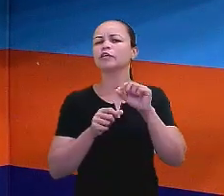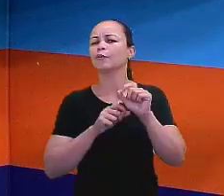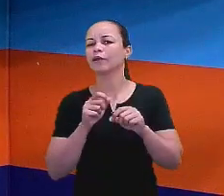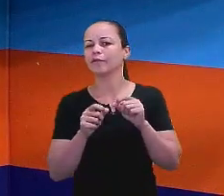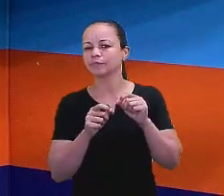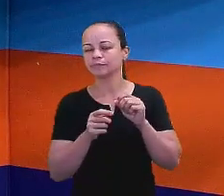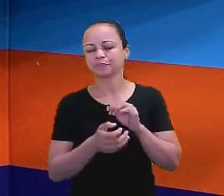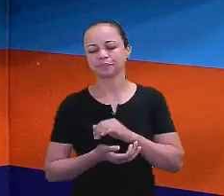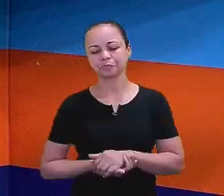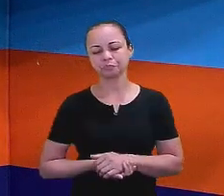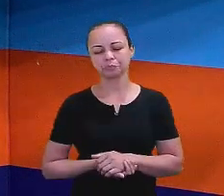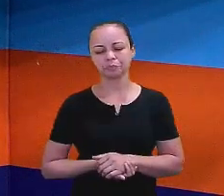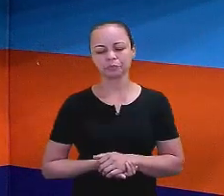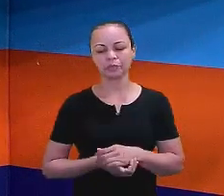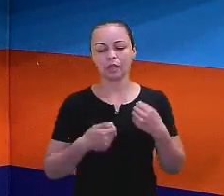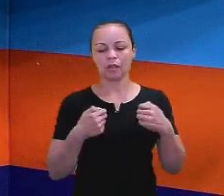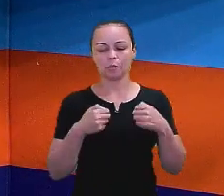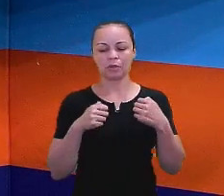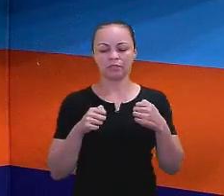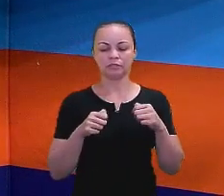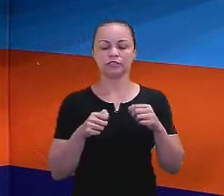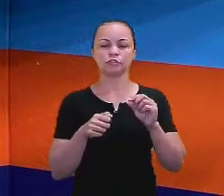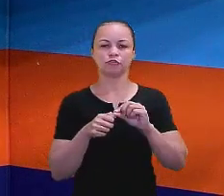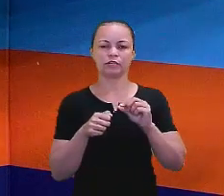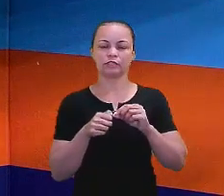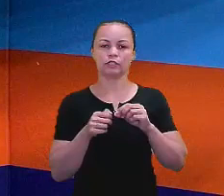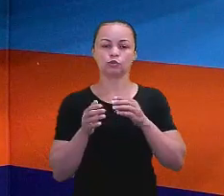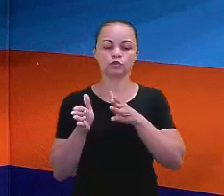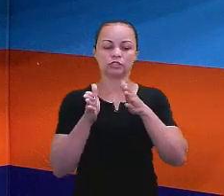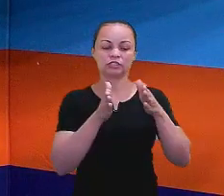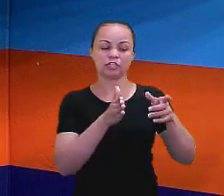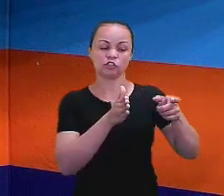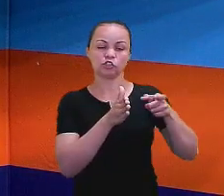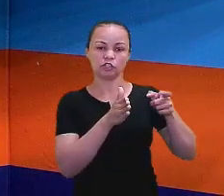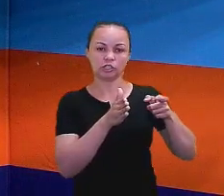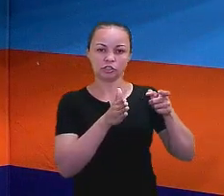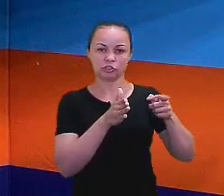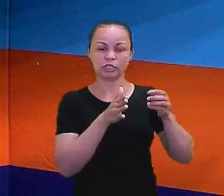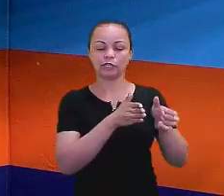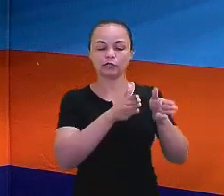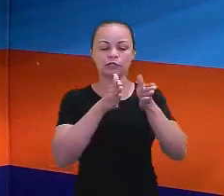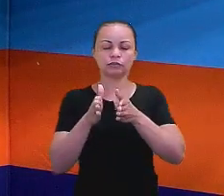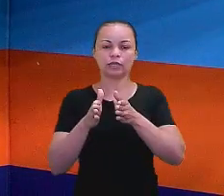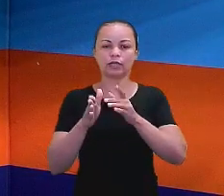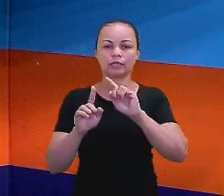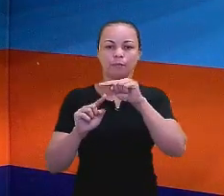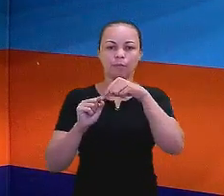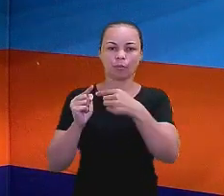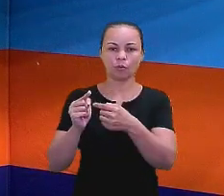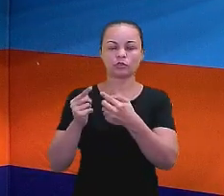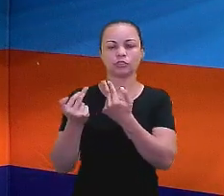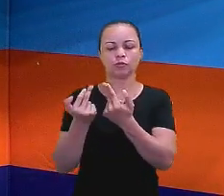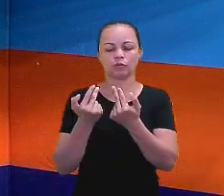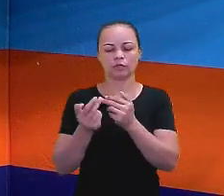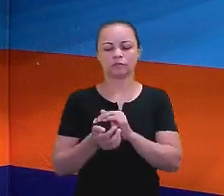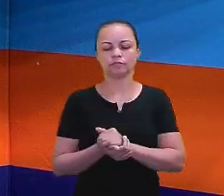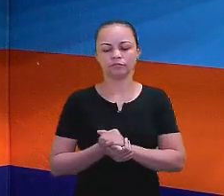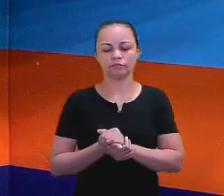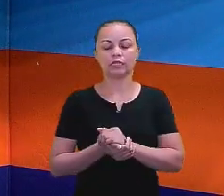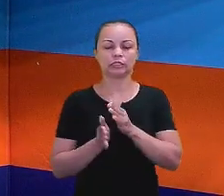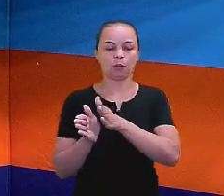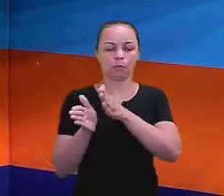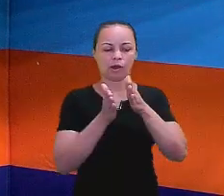agora? O que é que a gente precisa fazer? Tudo que tem x de um lado e o que não tem para depois da igualdade. Então, os 2x ficam